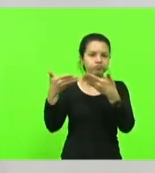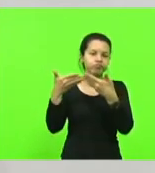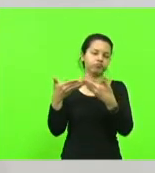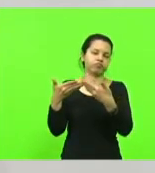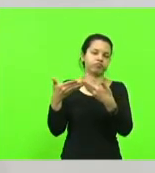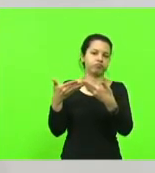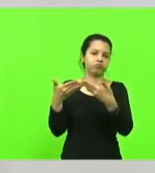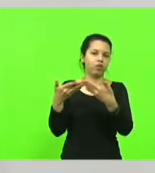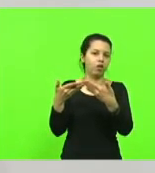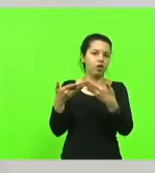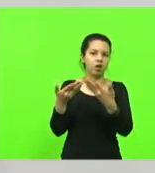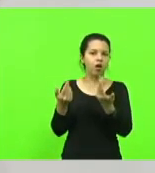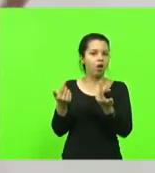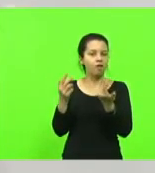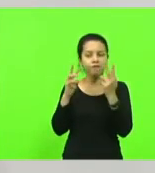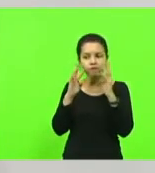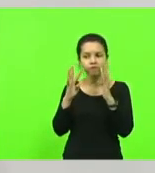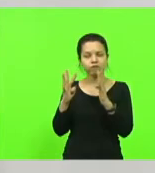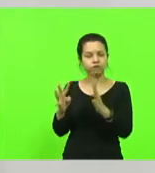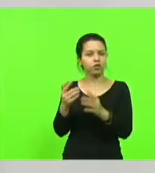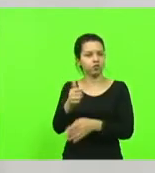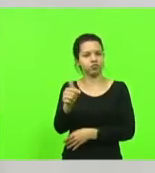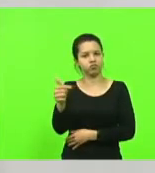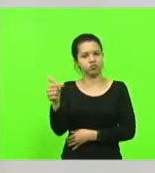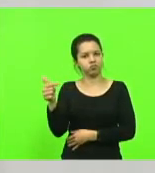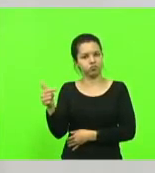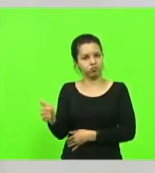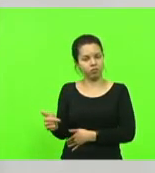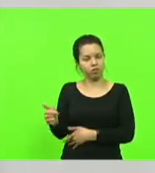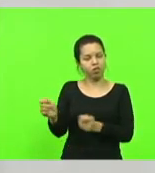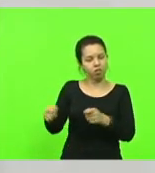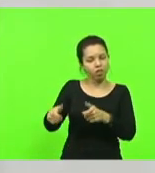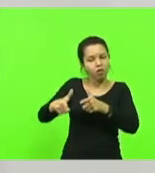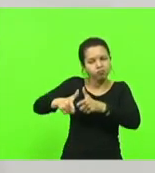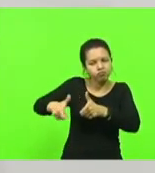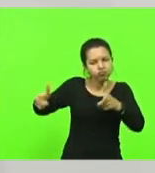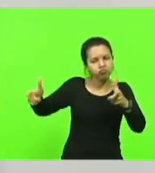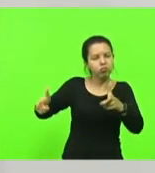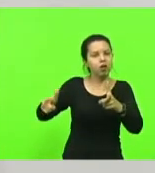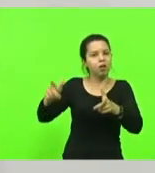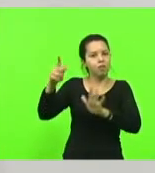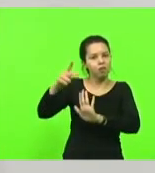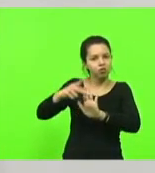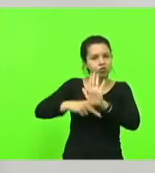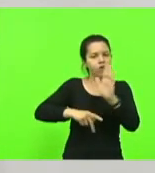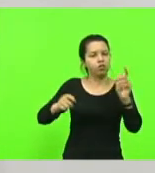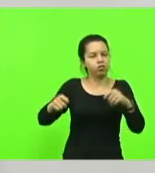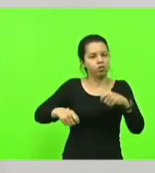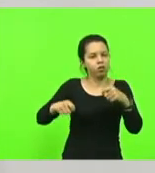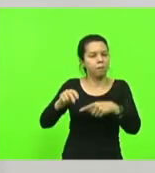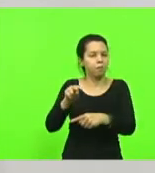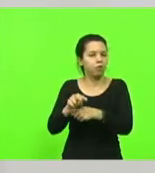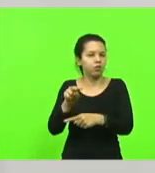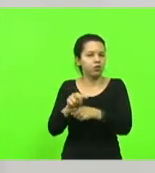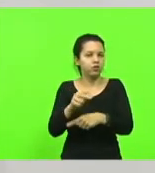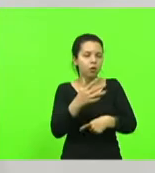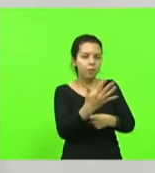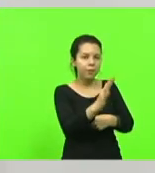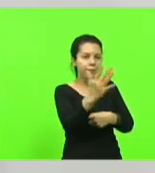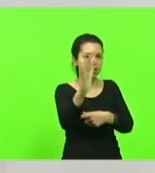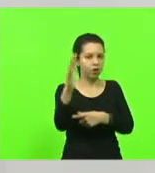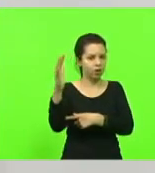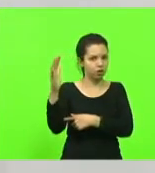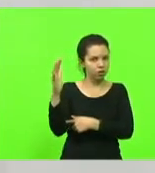se veja a amplitude desse projeto, a oportunidade de proteção ao meio ambiente e